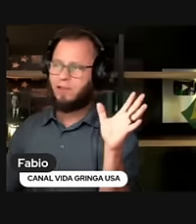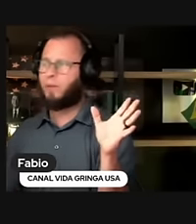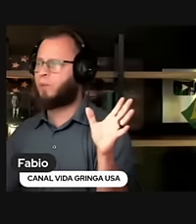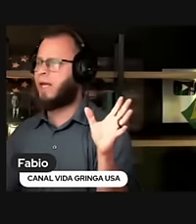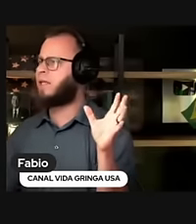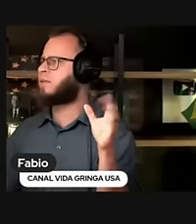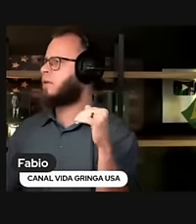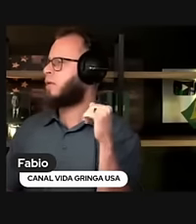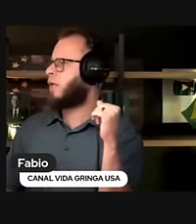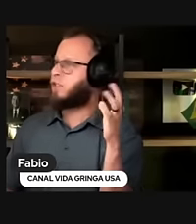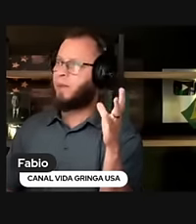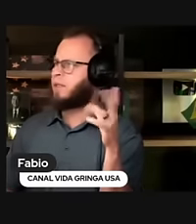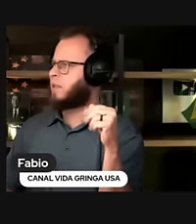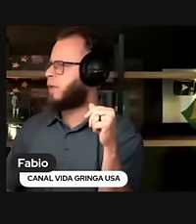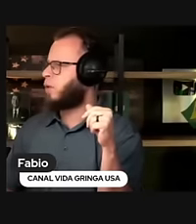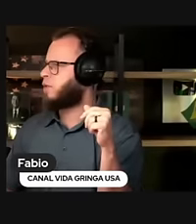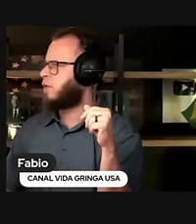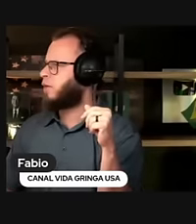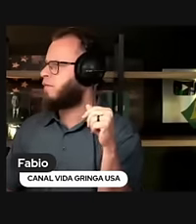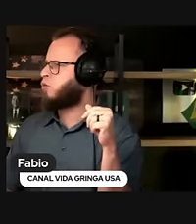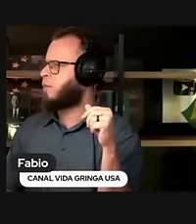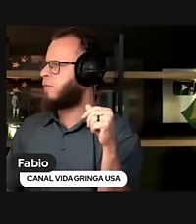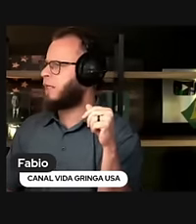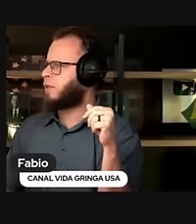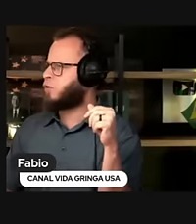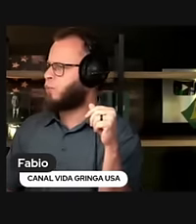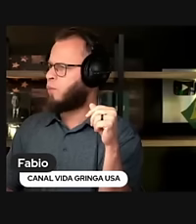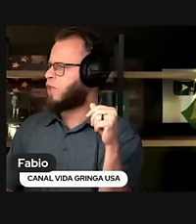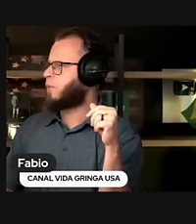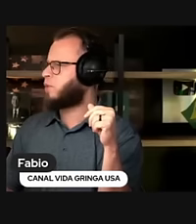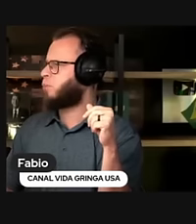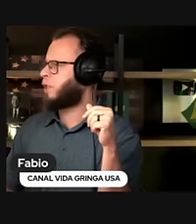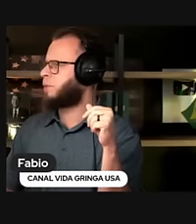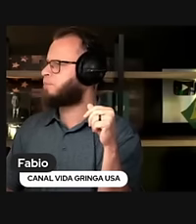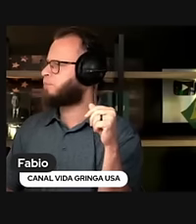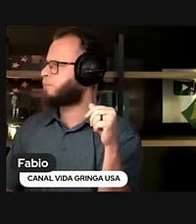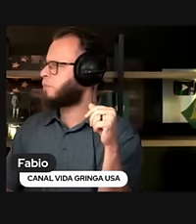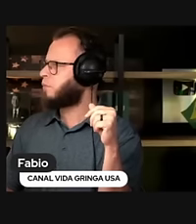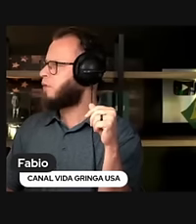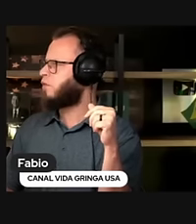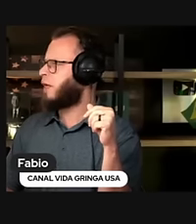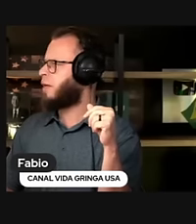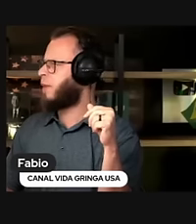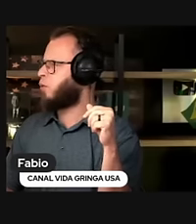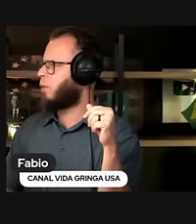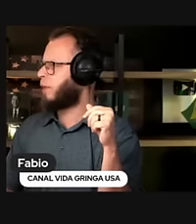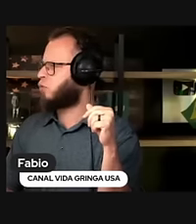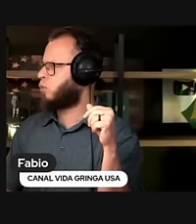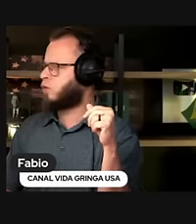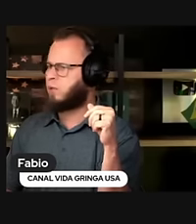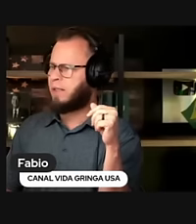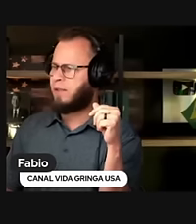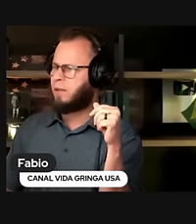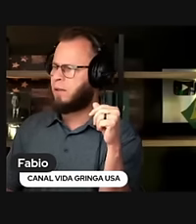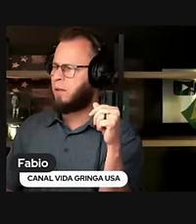desespero para eles esperança para nós vamos aumentar aqui Talvez um pouquinho mais para você poder ver melhor pera aí se eu